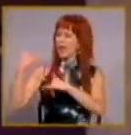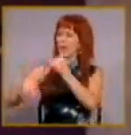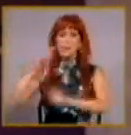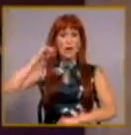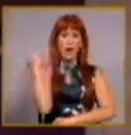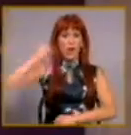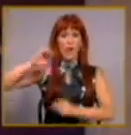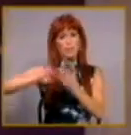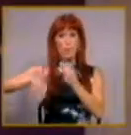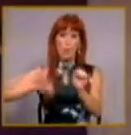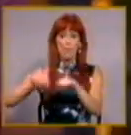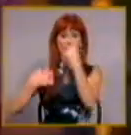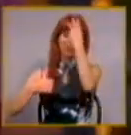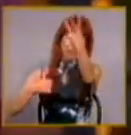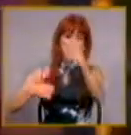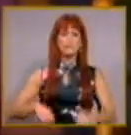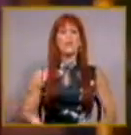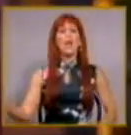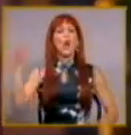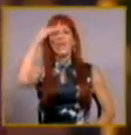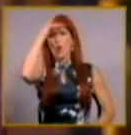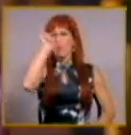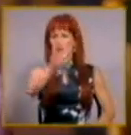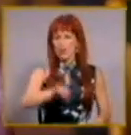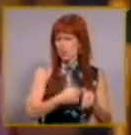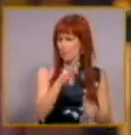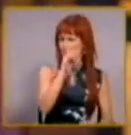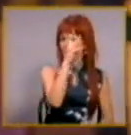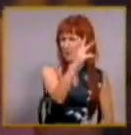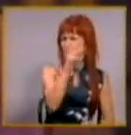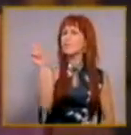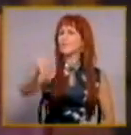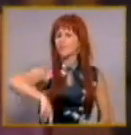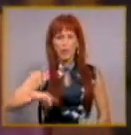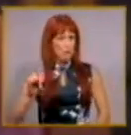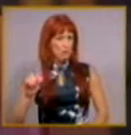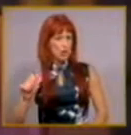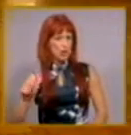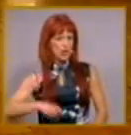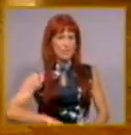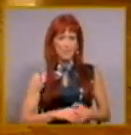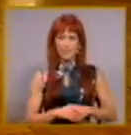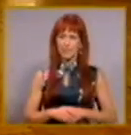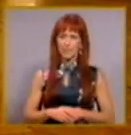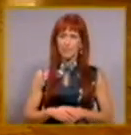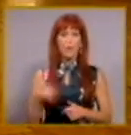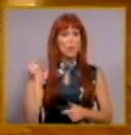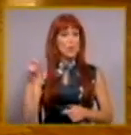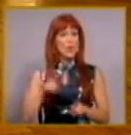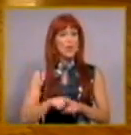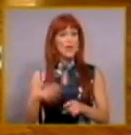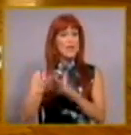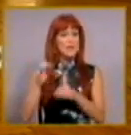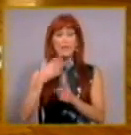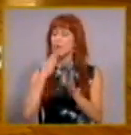e que foi assinado por estes três partidos. Vamos ainda escutar a opinião do Partido Ecologista Os Verdes e do Bloco de Esquerda. O Bloco de Esquerda em